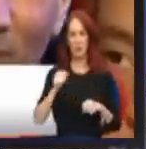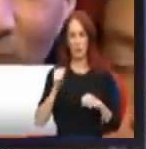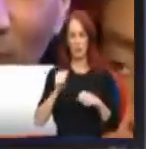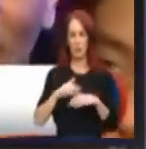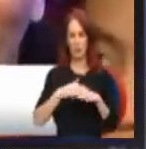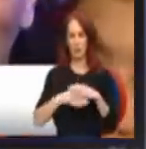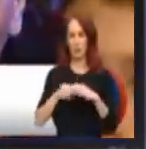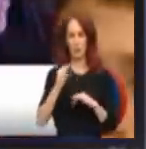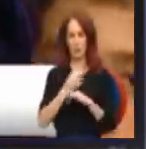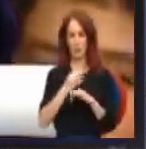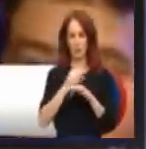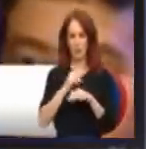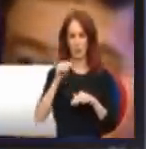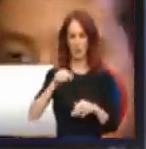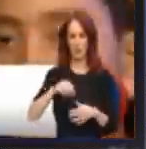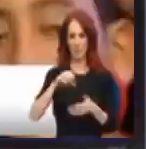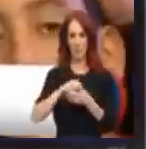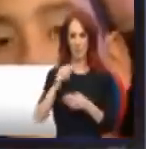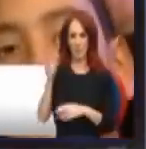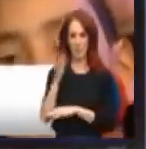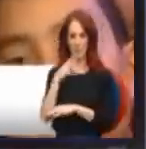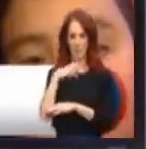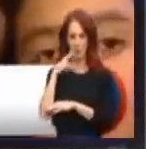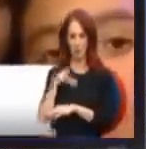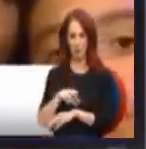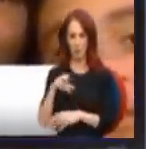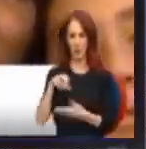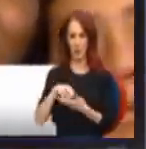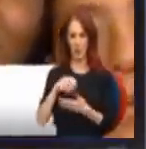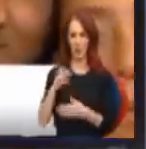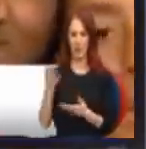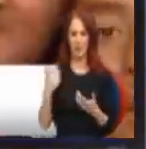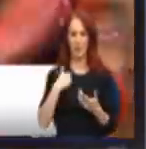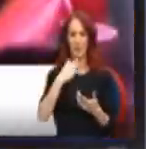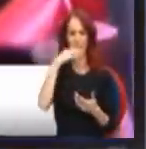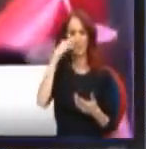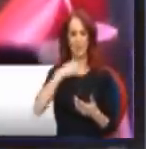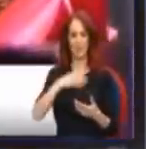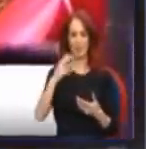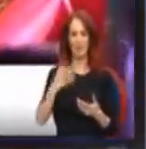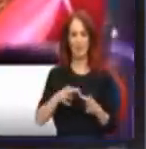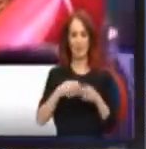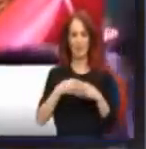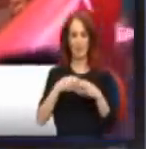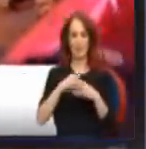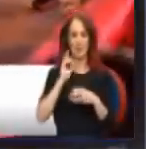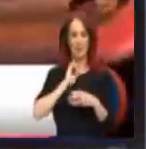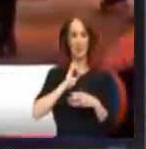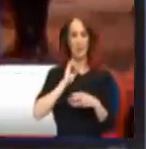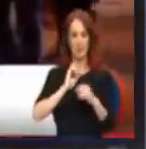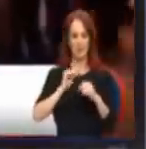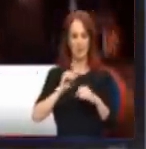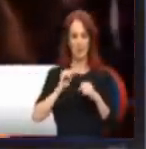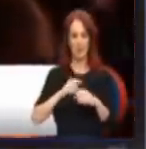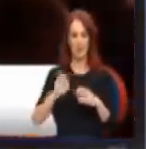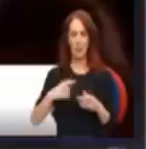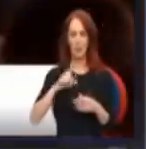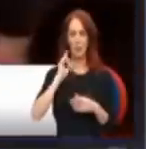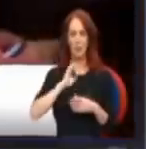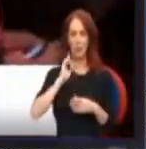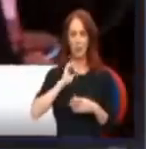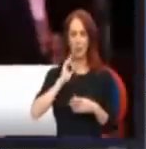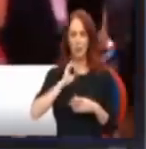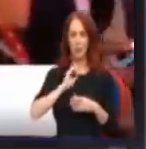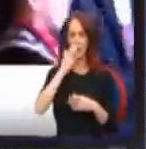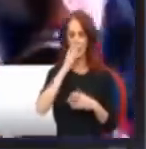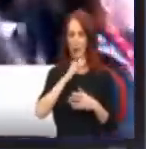festa bonita da Embaixada, né, para Portugal, acho que cada vez mais a gente acredita no time. Eu tenho falado aqui que o Flamengo parece que é um time do segundo